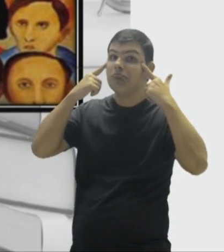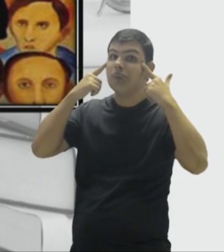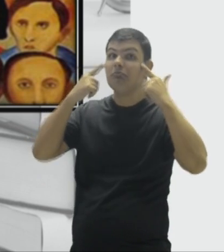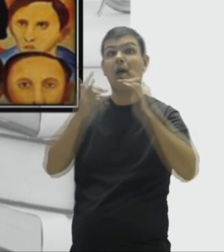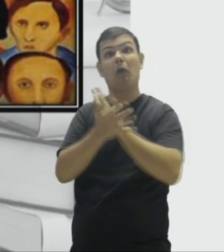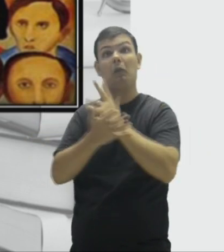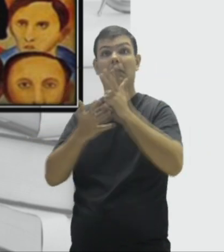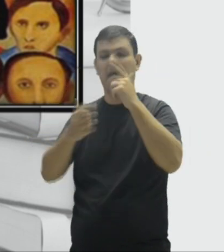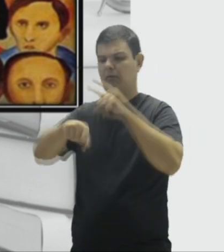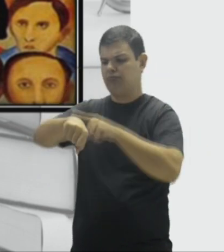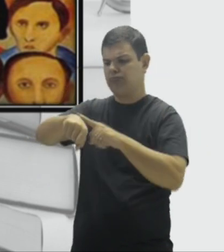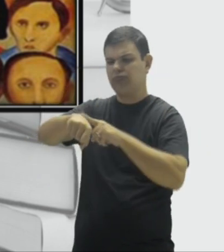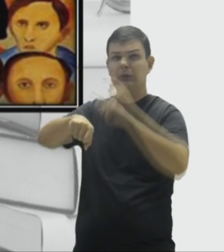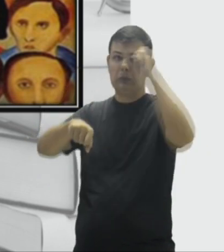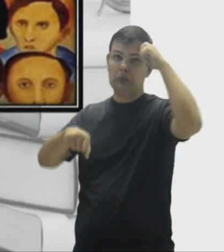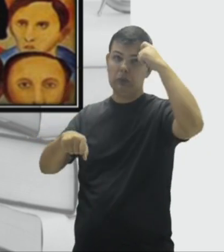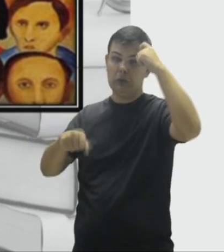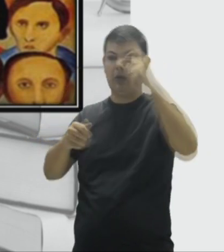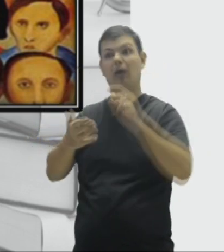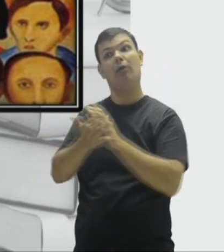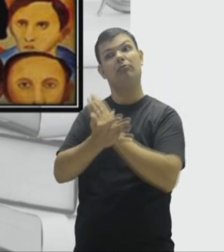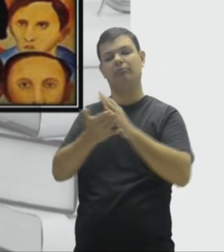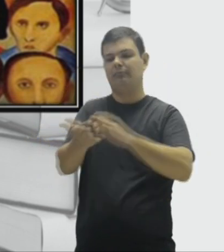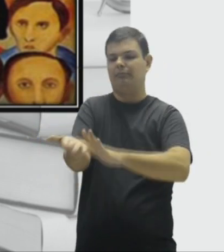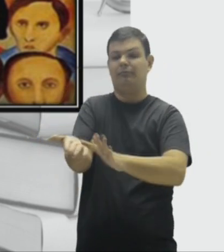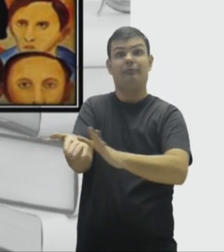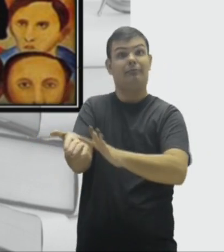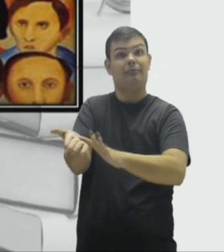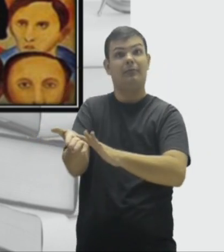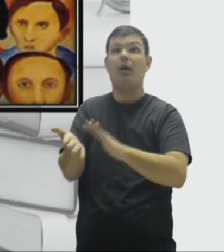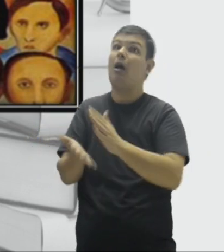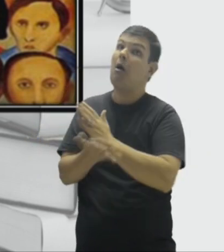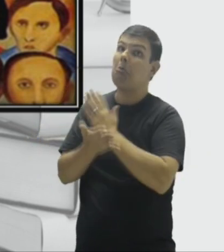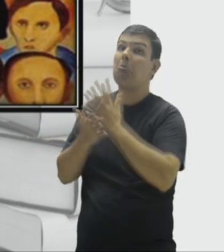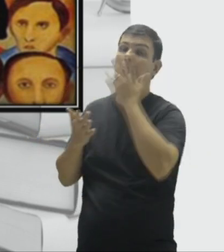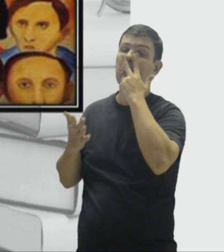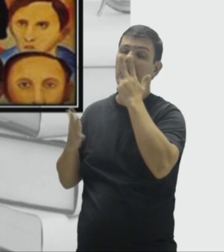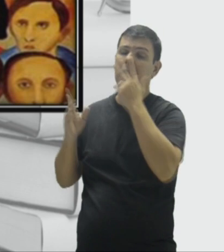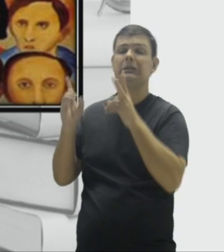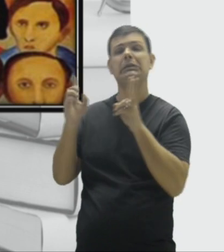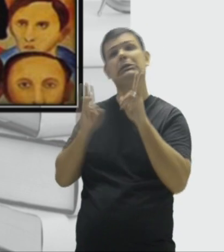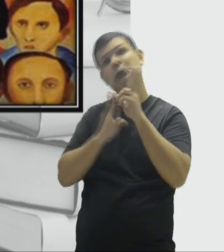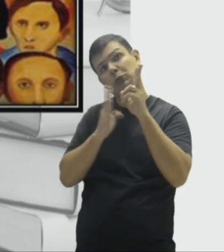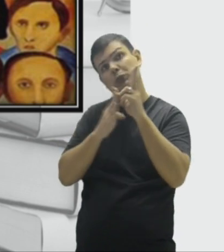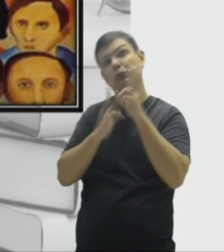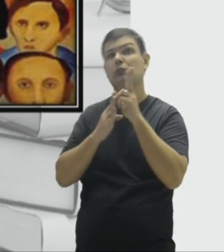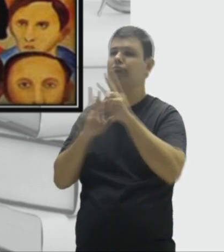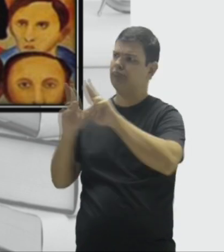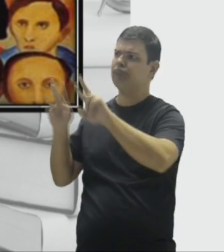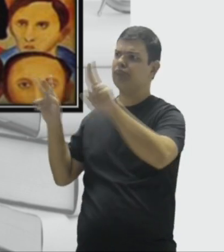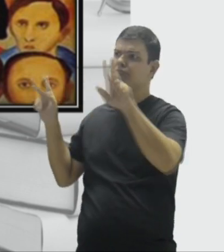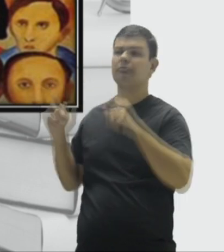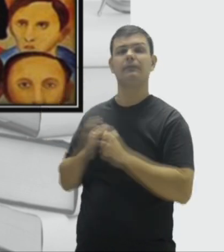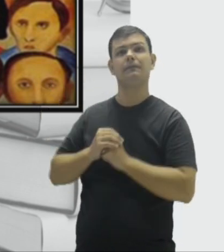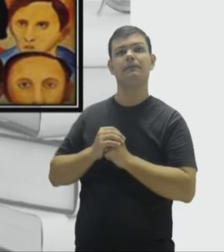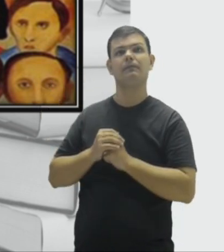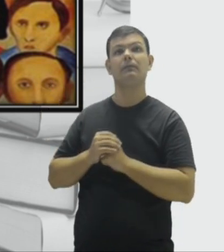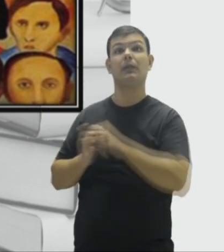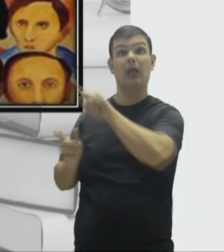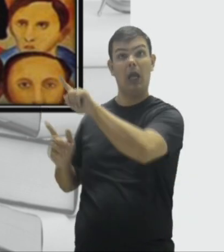mais escura, tem outros com uma cor mais clara, tem gente com traço indígena. Esse quadro, essa